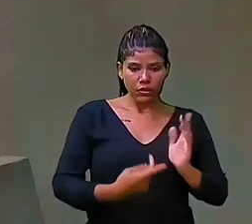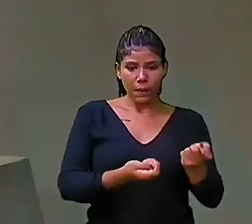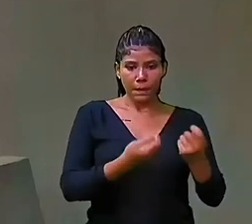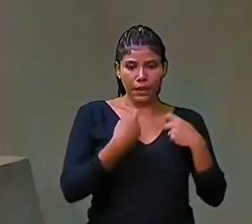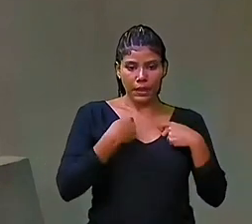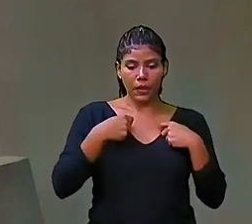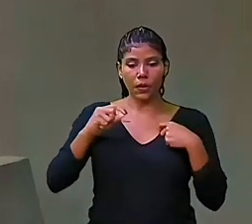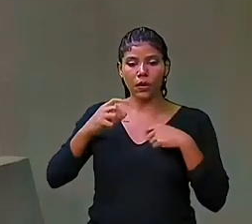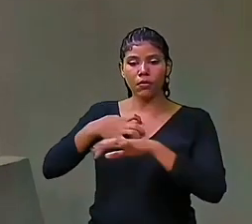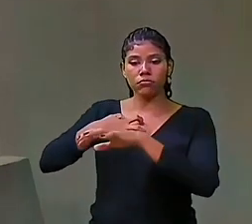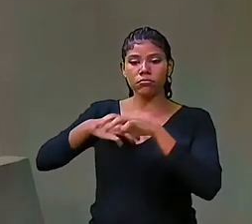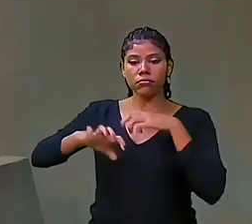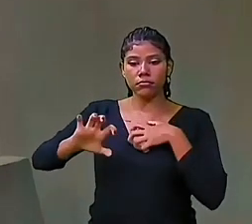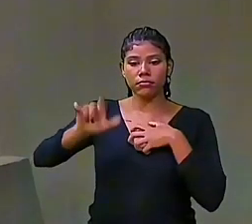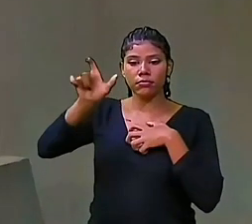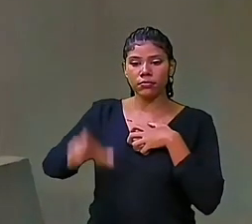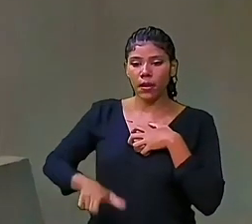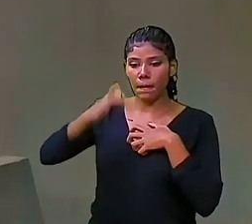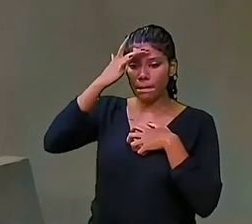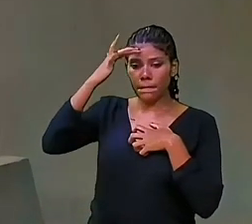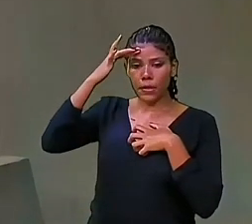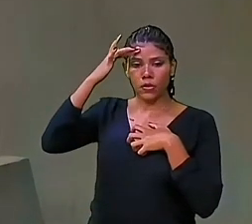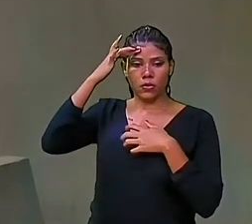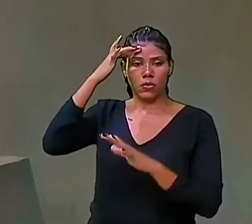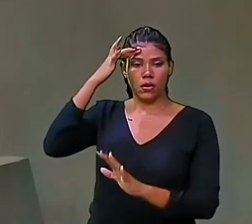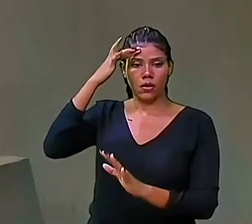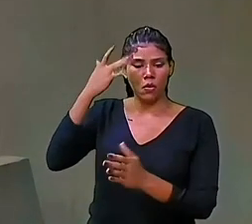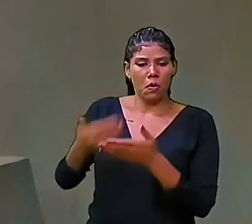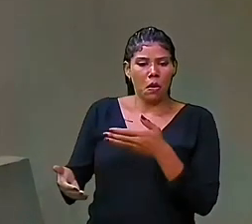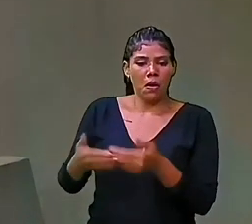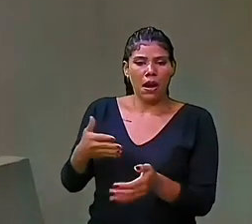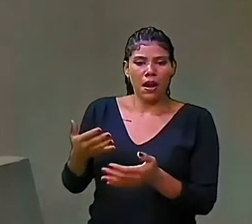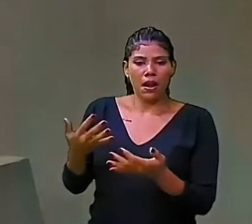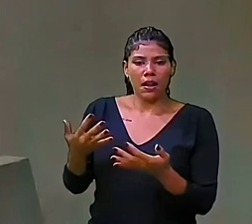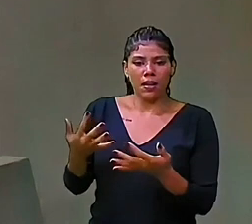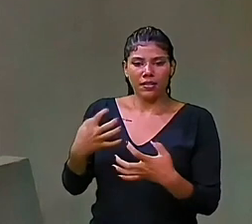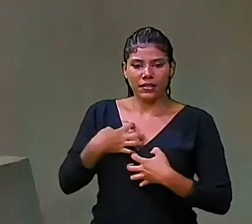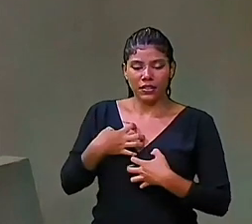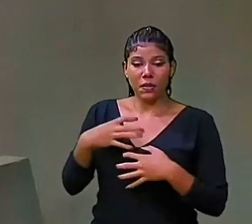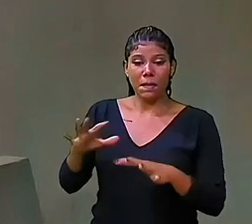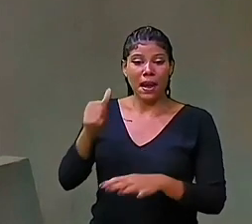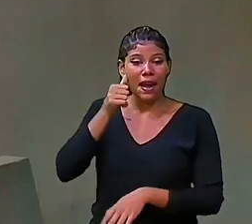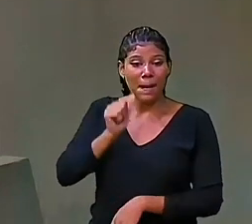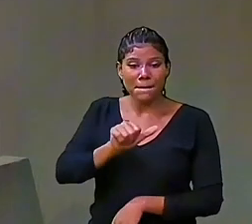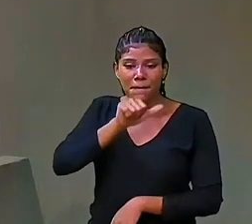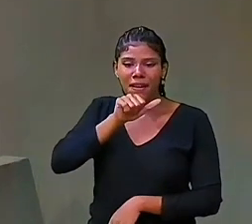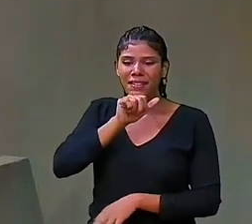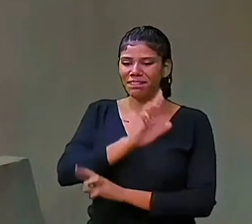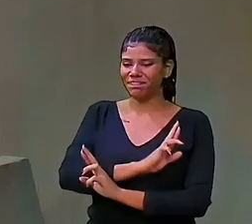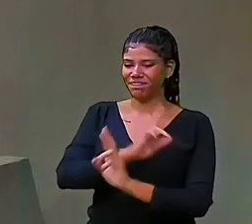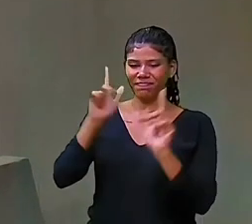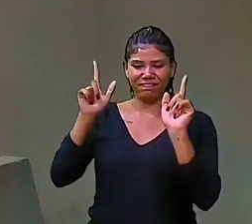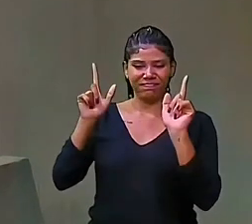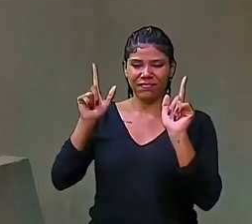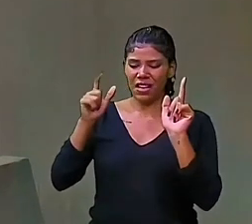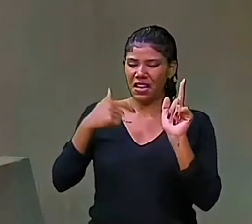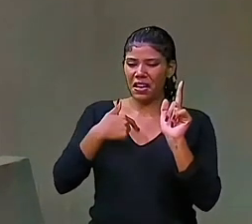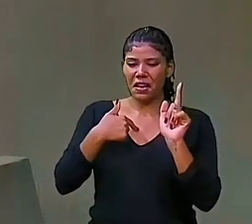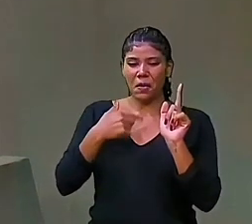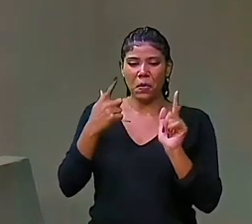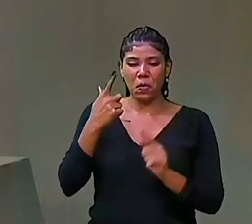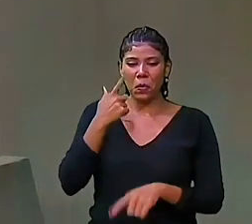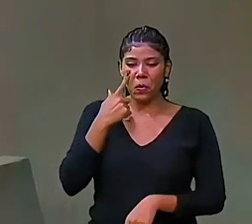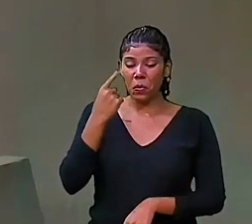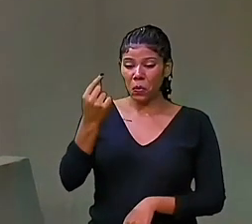ter empatia pela dor do outro, seja que dor for. Mas a dor de mãe é uma dor muito,